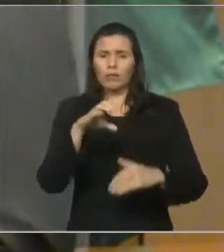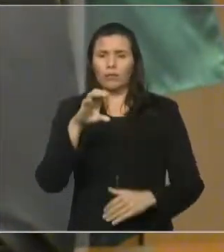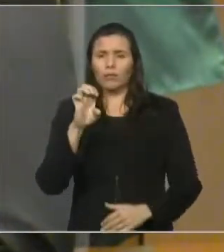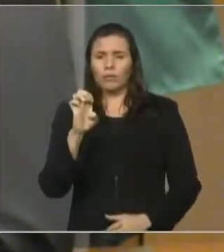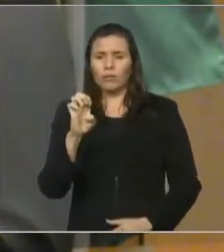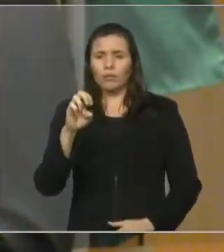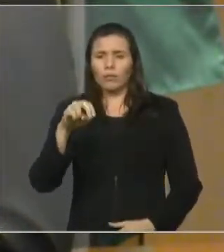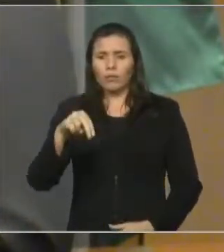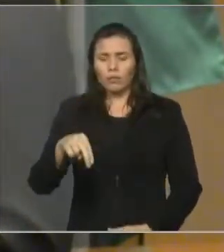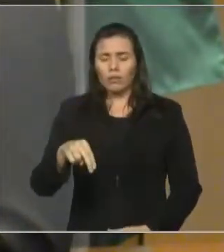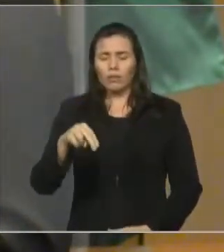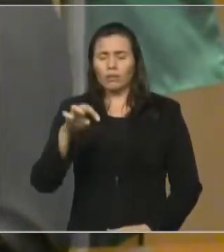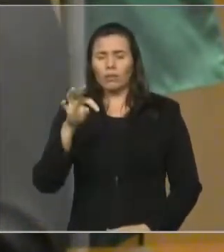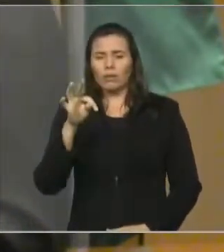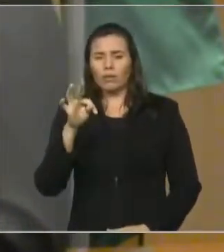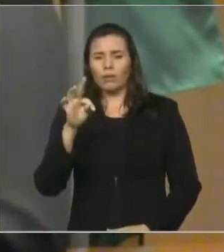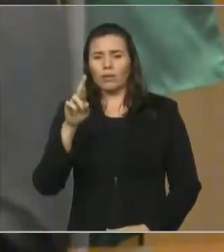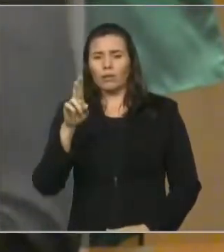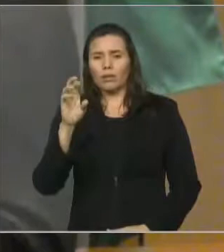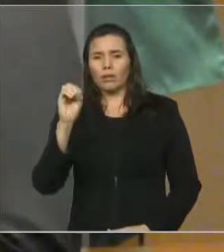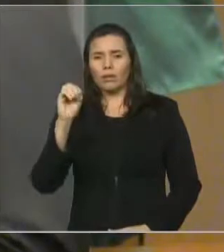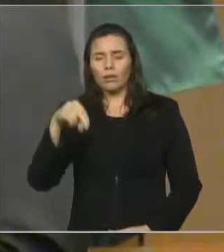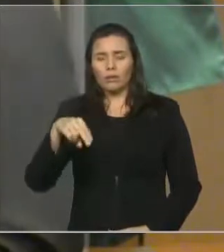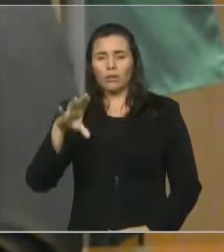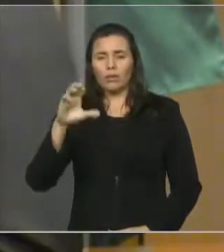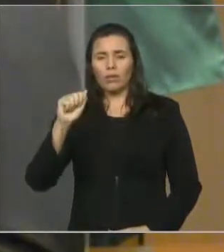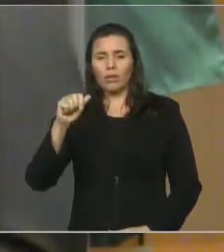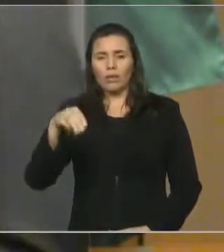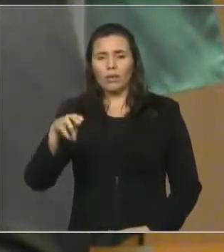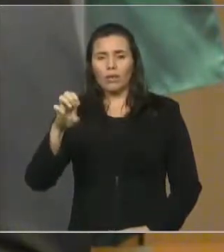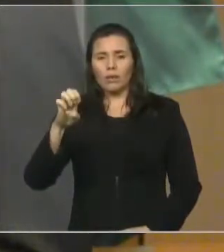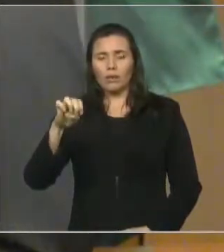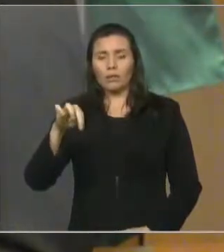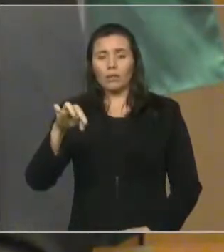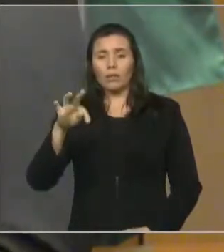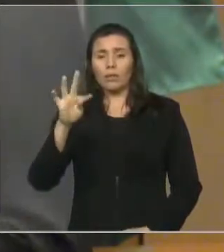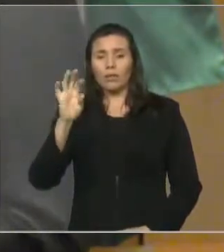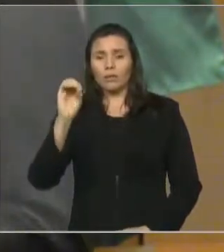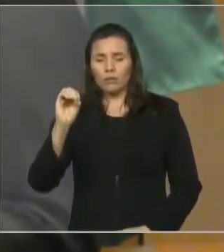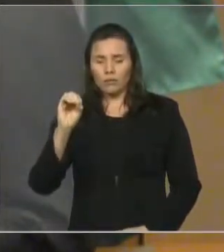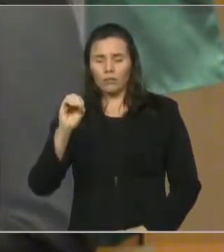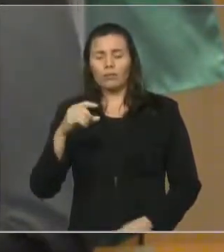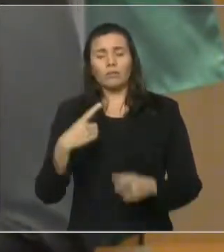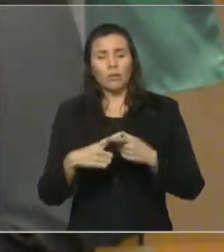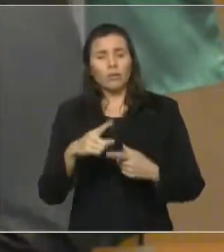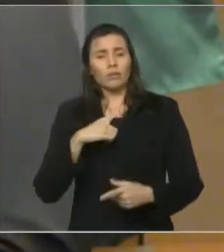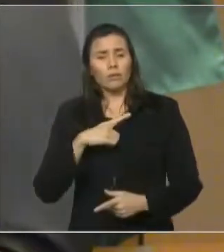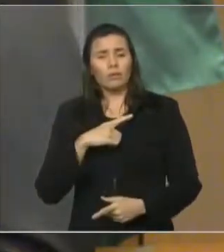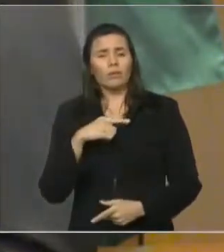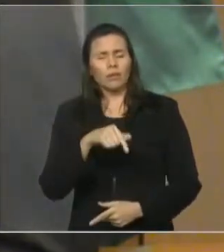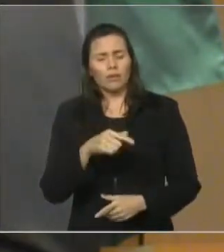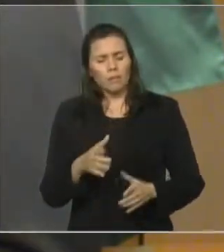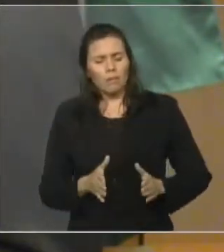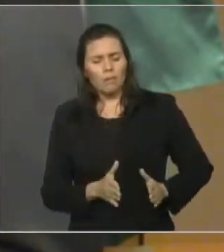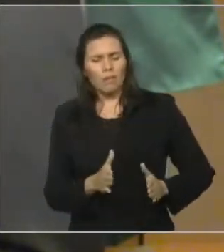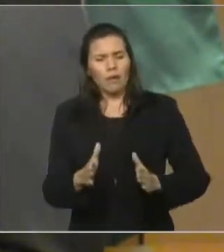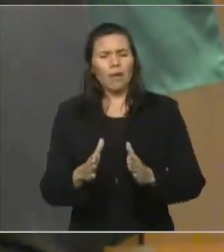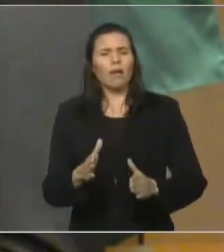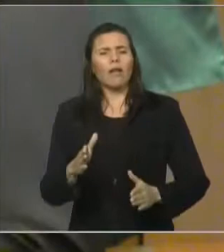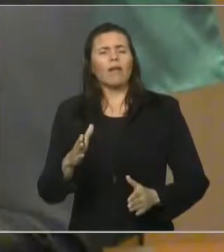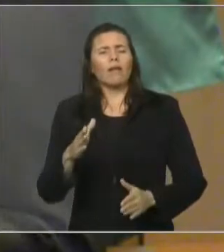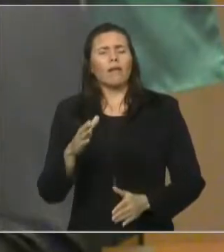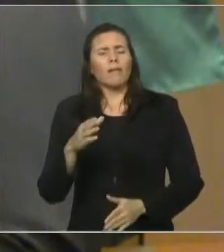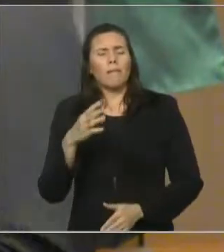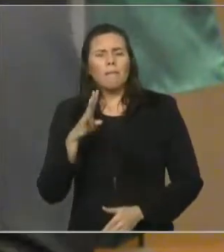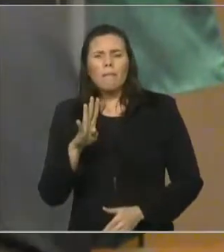um distrito que é cortado por duas BRs, duas grandes BRs, é um distrito que possui estrada de ferro, é um